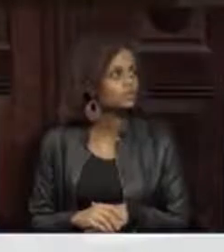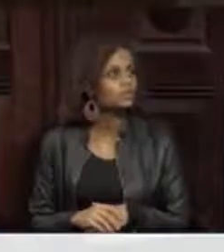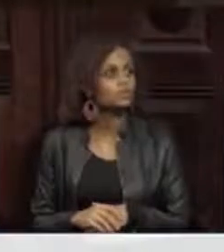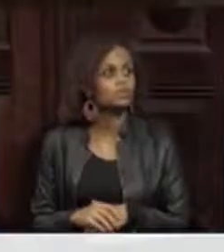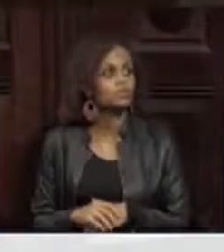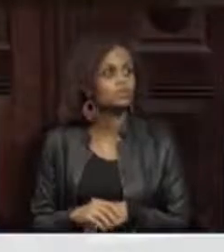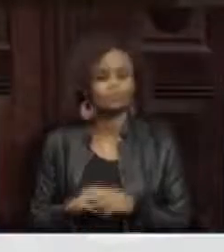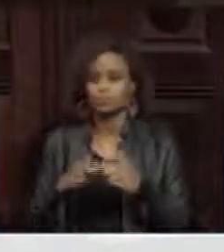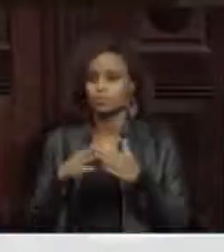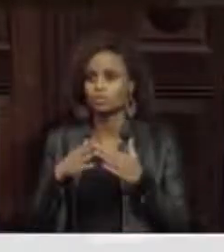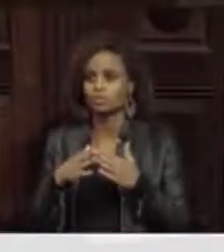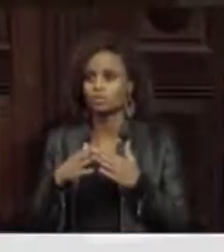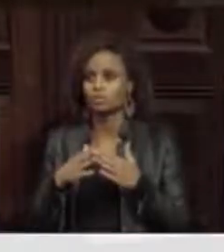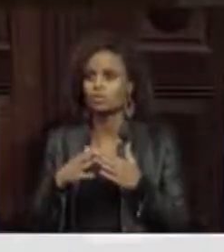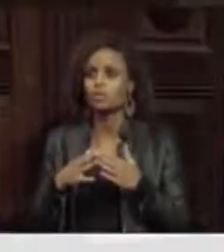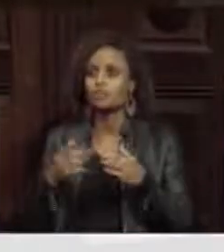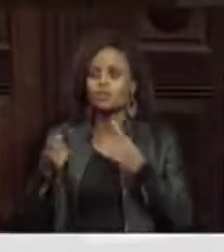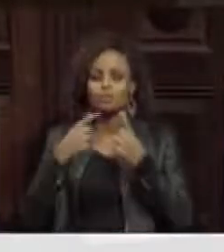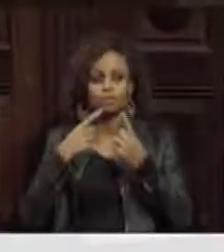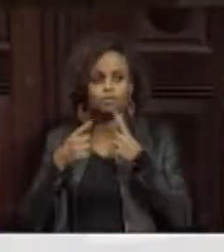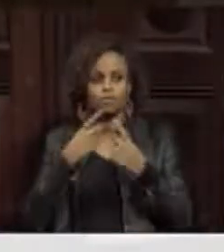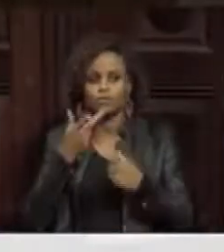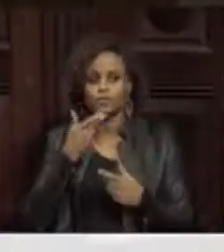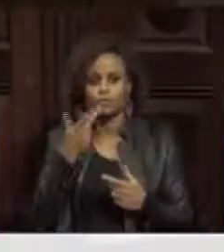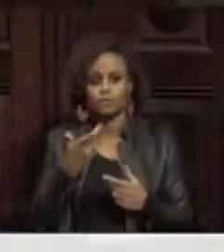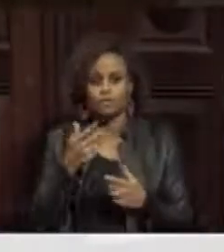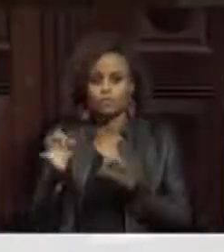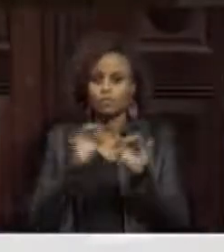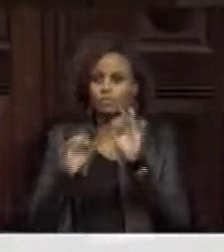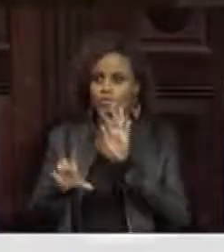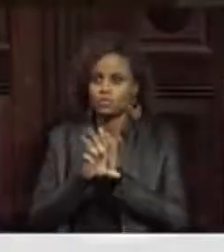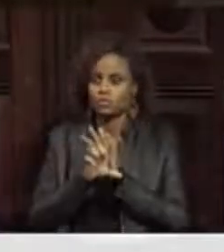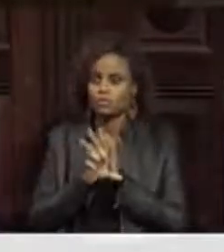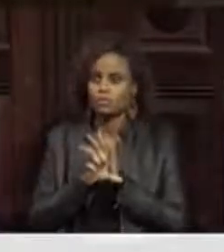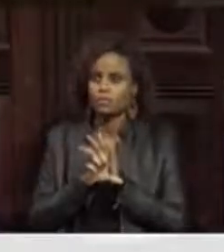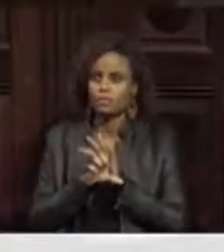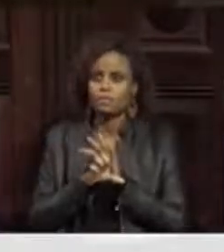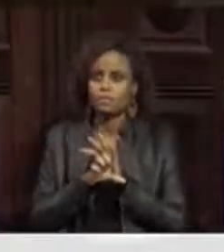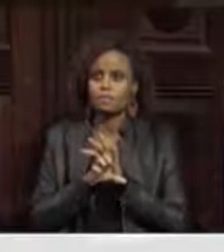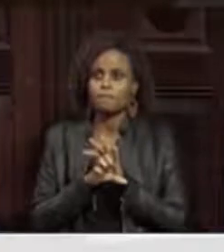para discutir esse PL, porque